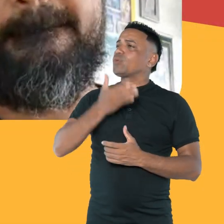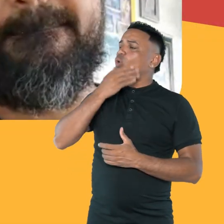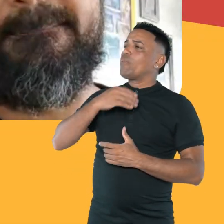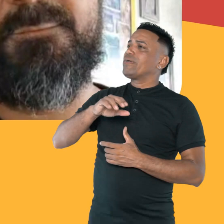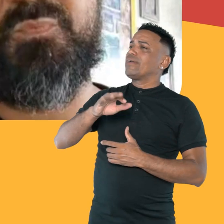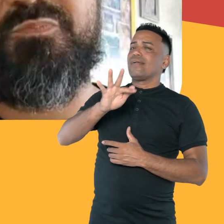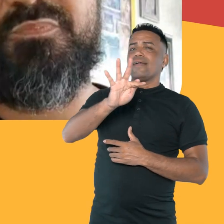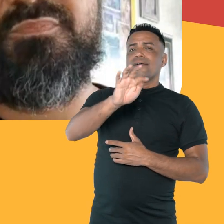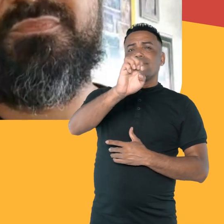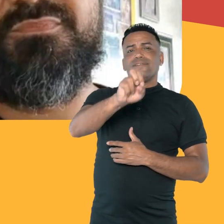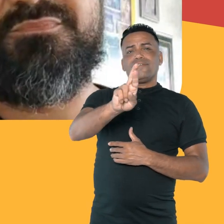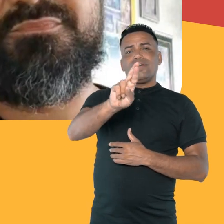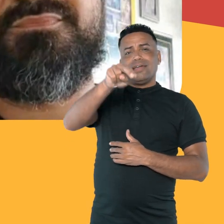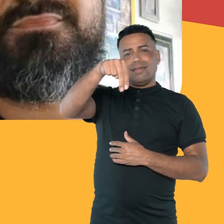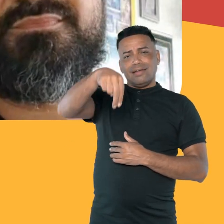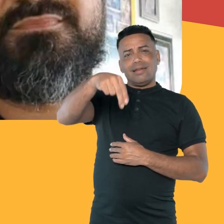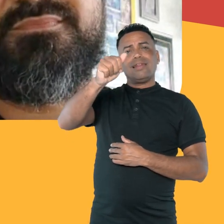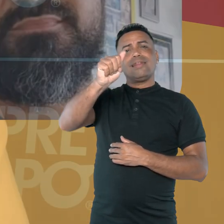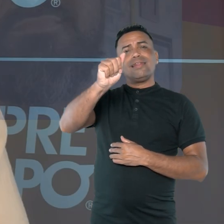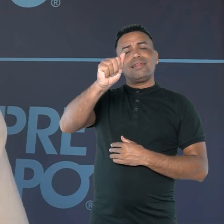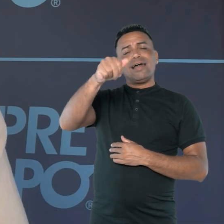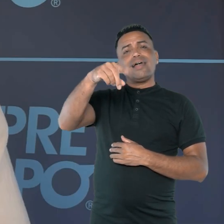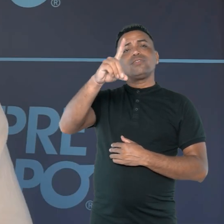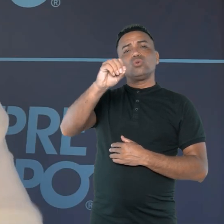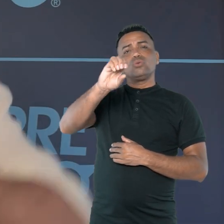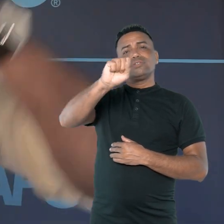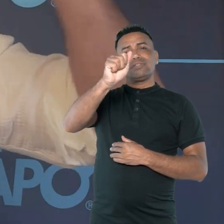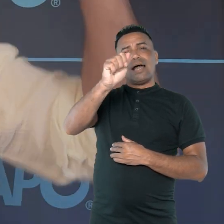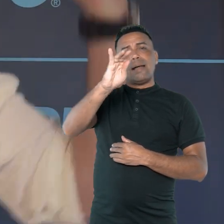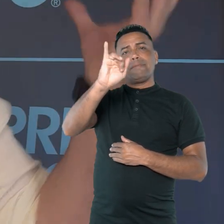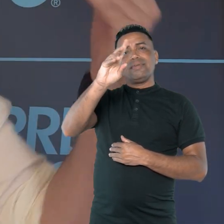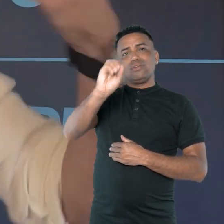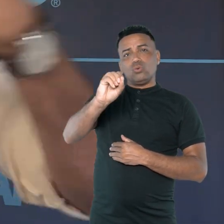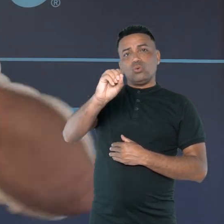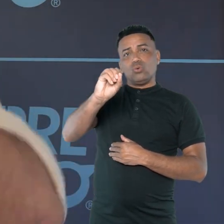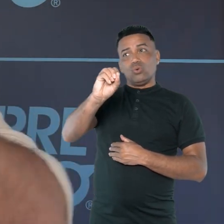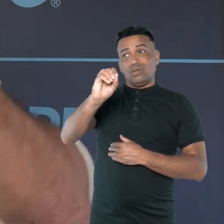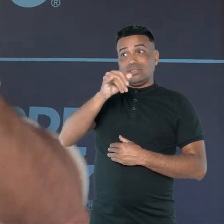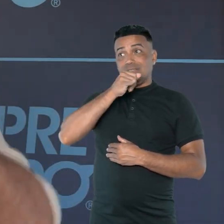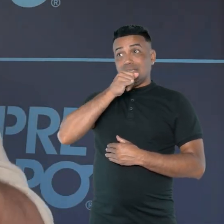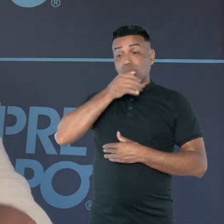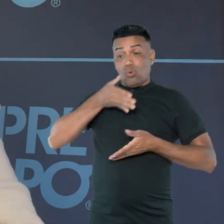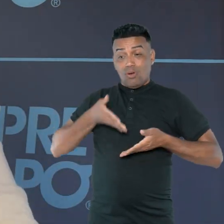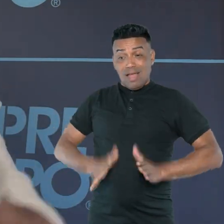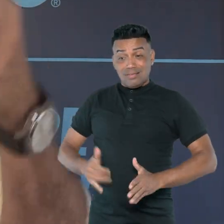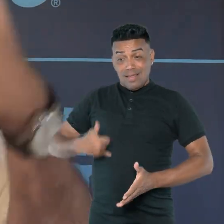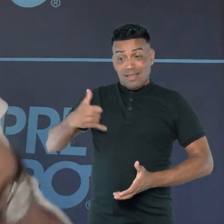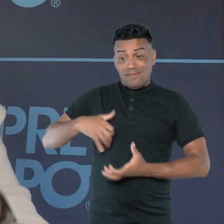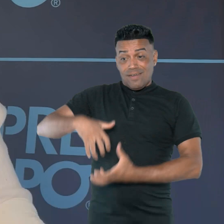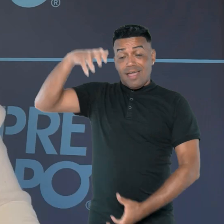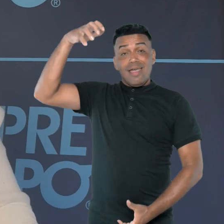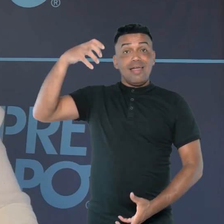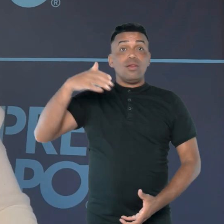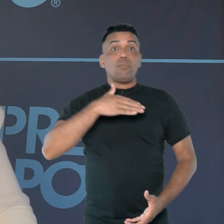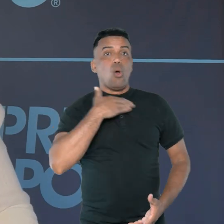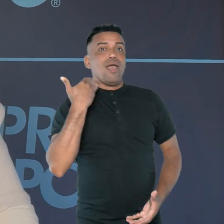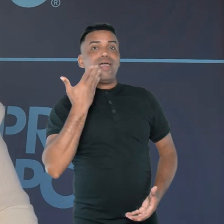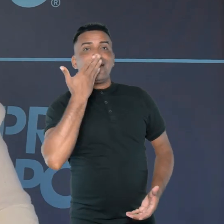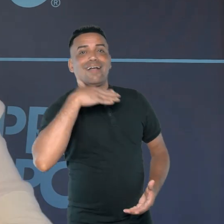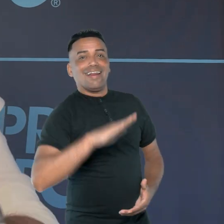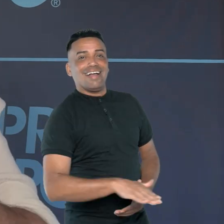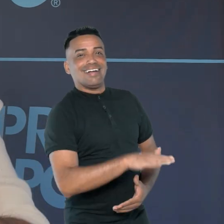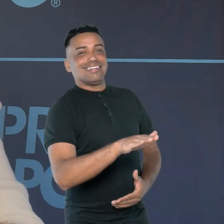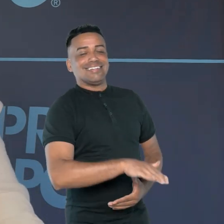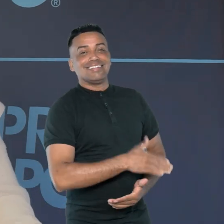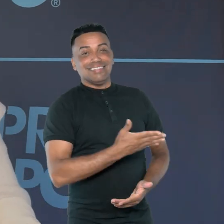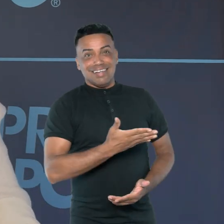nos ensina lindamente a essa ideia de morrer menino, né? Assim, de nascer velho e morrer menino nesse lugar. E lendo você, e aí a